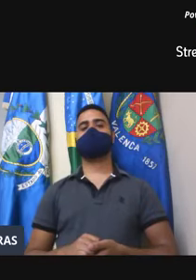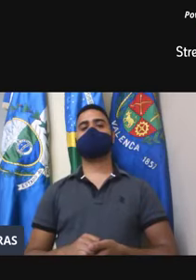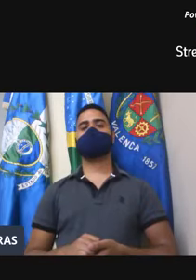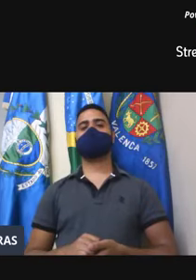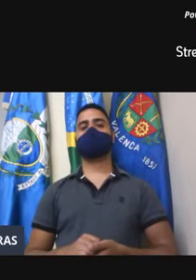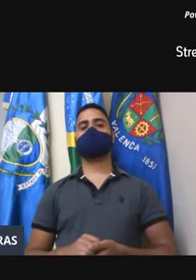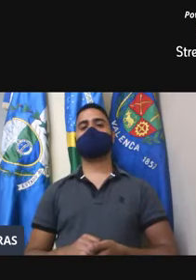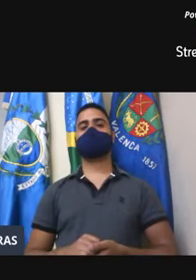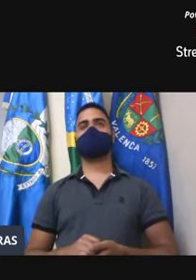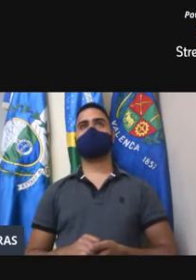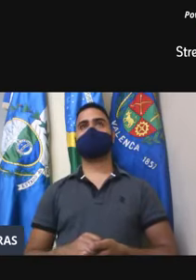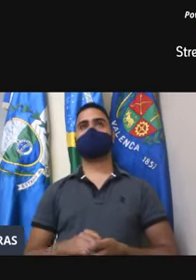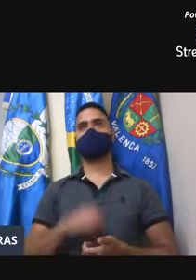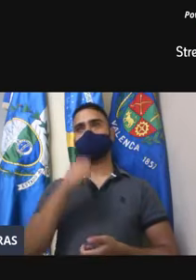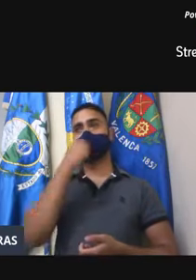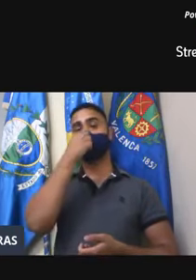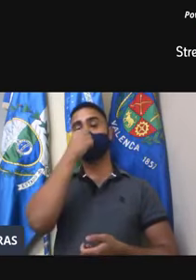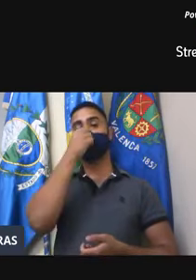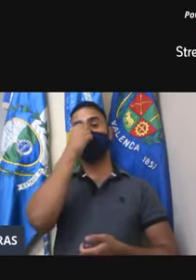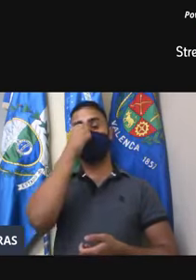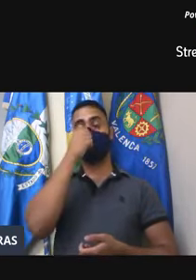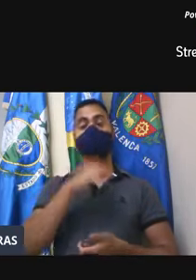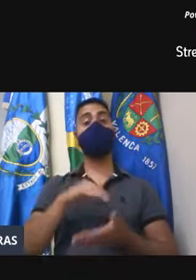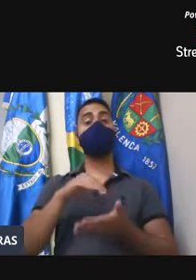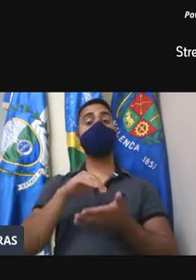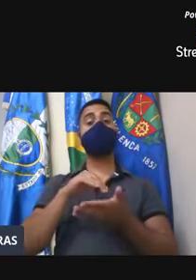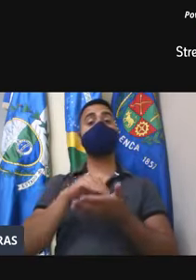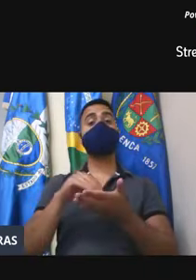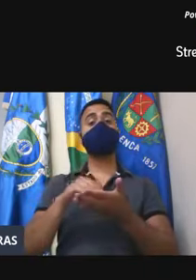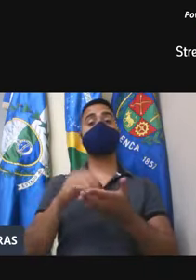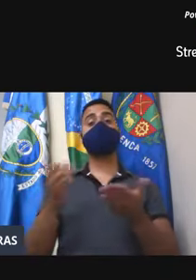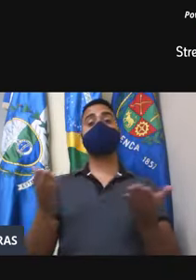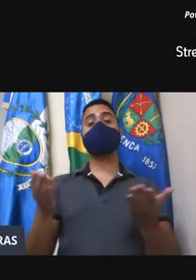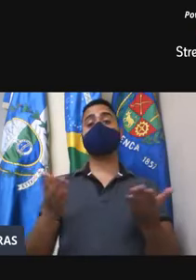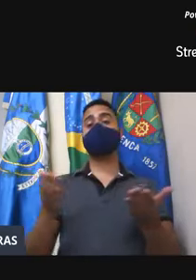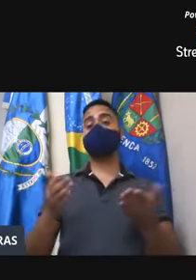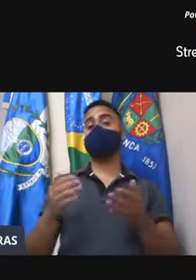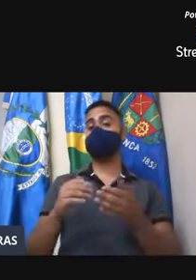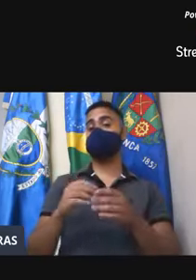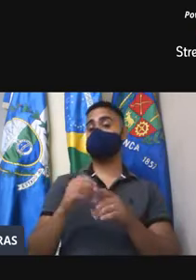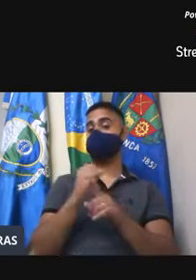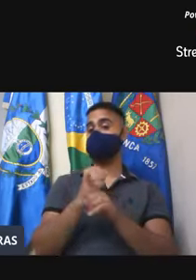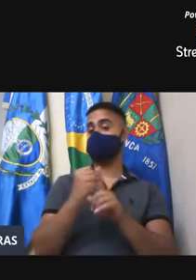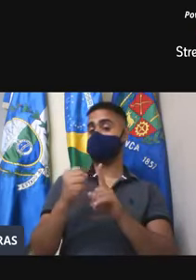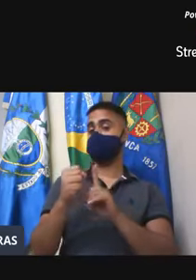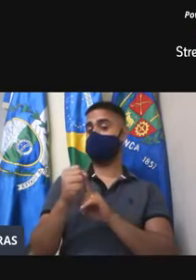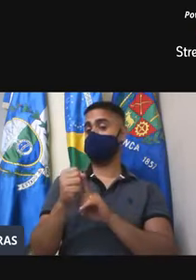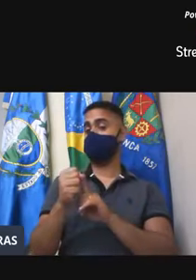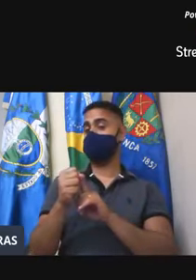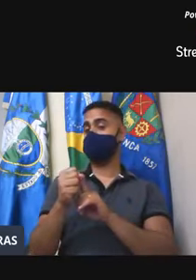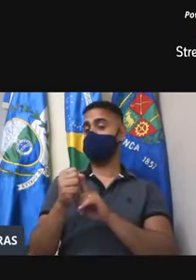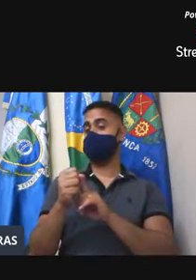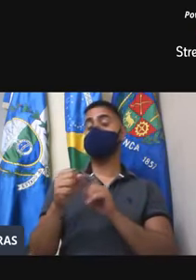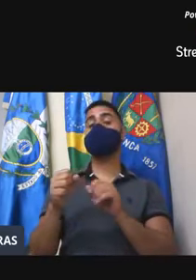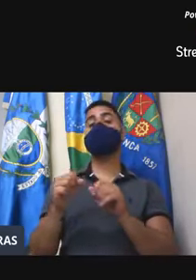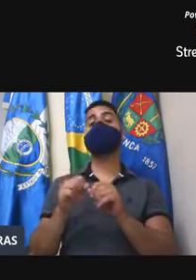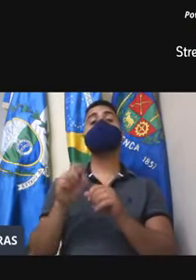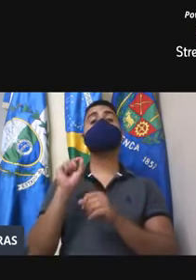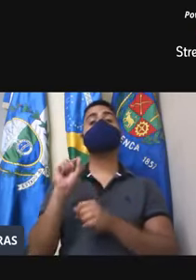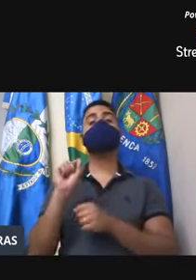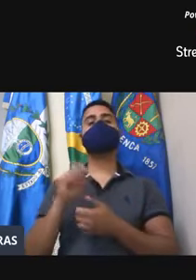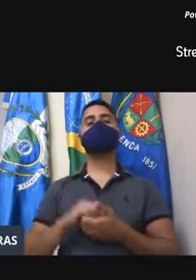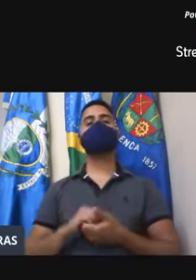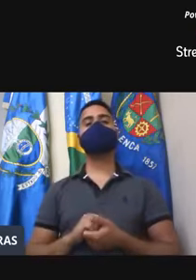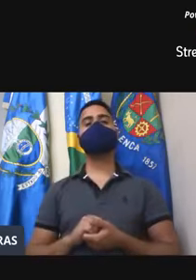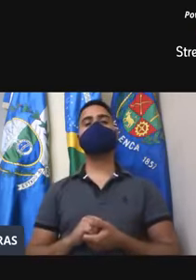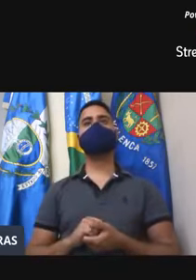A Secretaria Municipal de Assistência Social hoje se faz presente nessa Casa Legislativa para a regulamentação